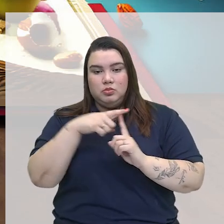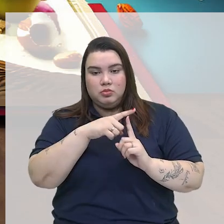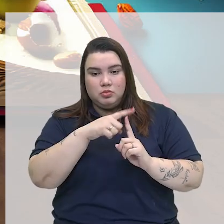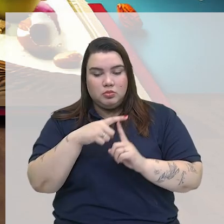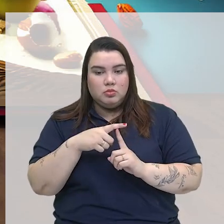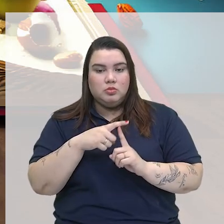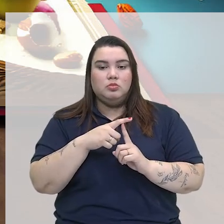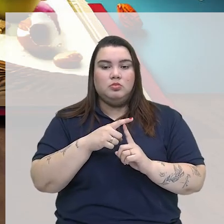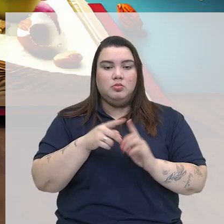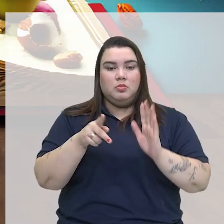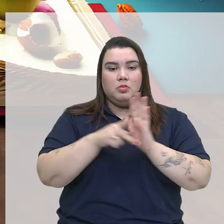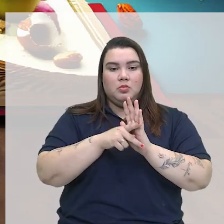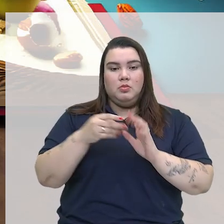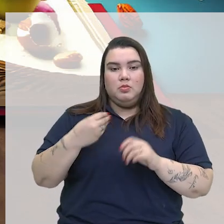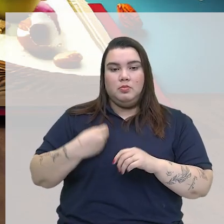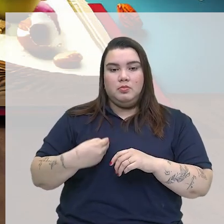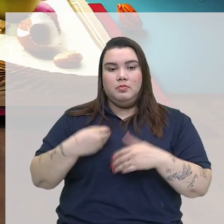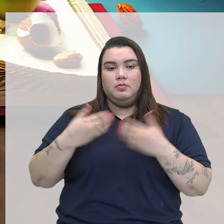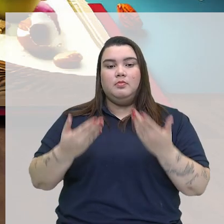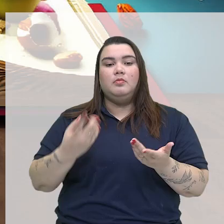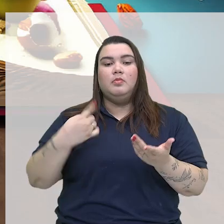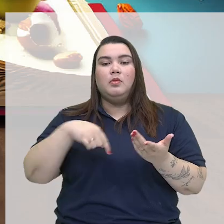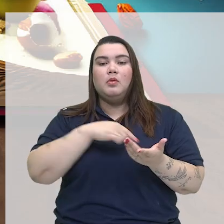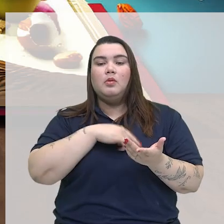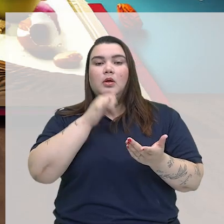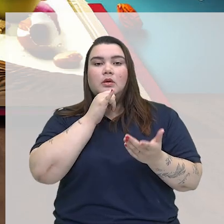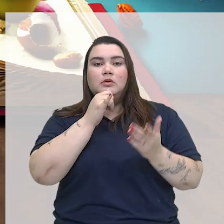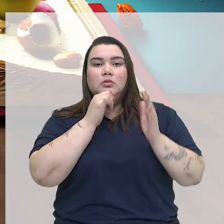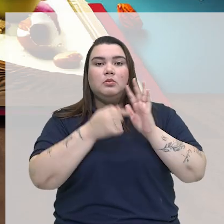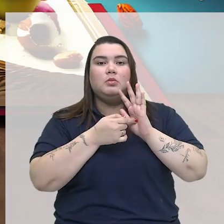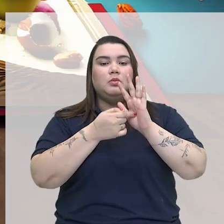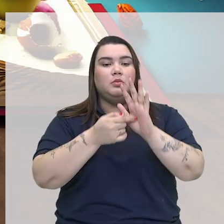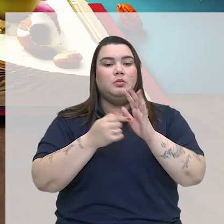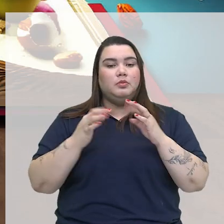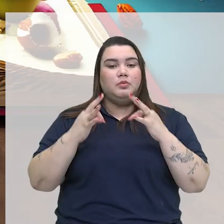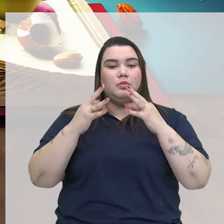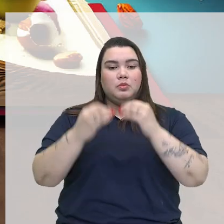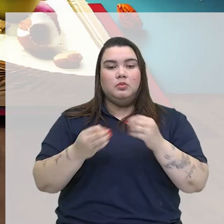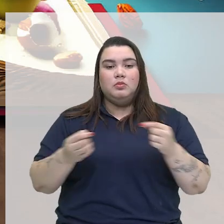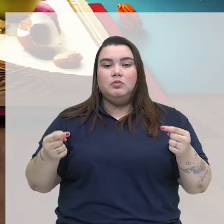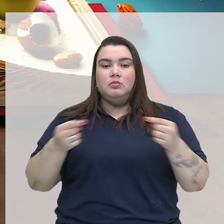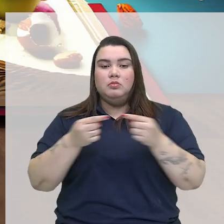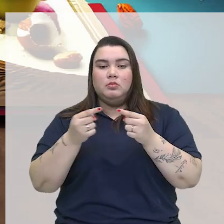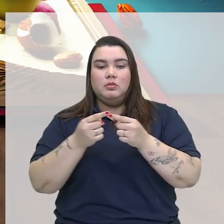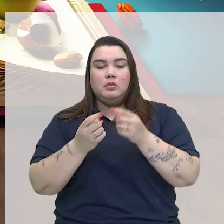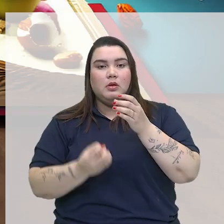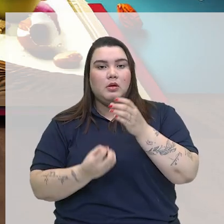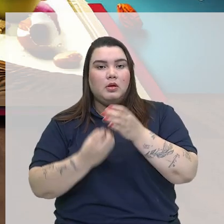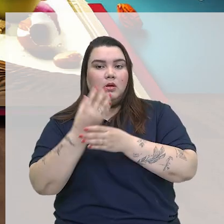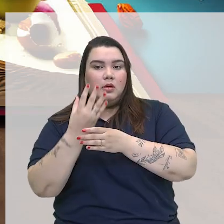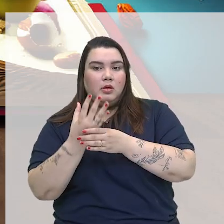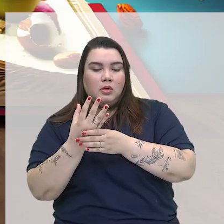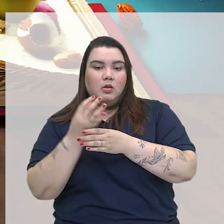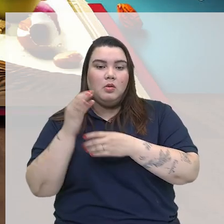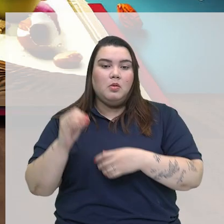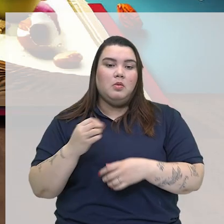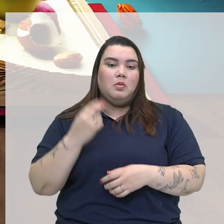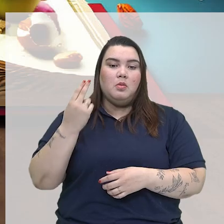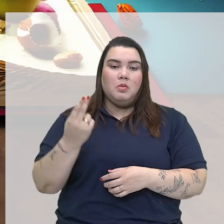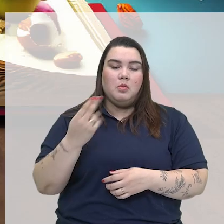parte do nosso cotidiano, exemplificamos tudo aquilo que nós trabalhamos, formamos, né?